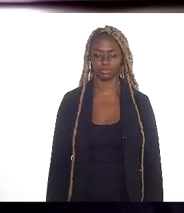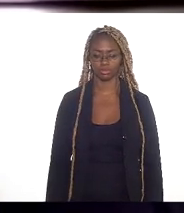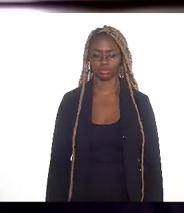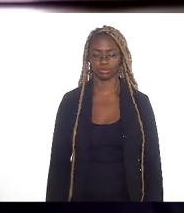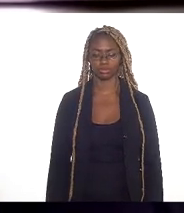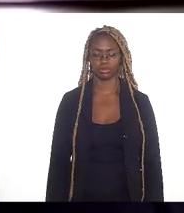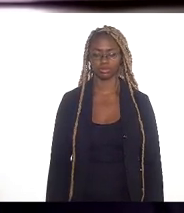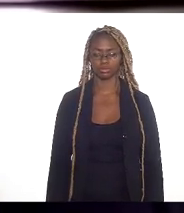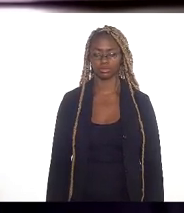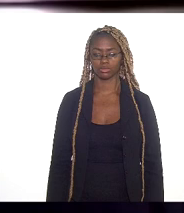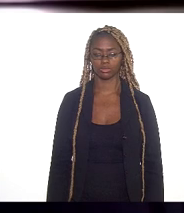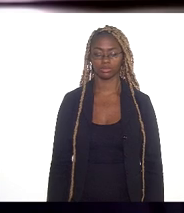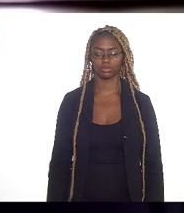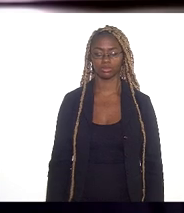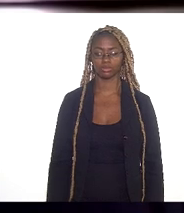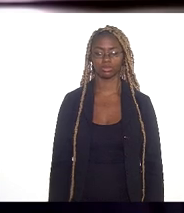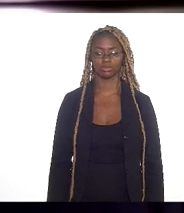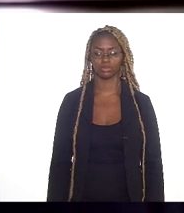Deputado Noel de Carvalho.